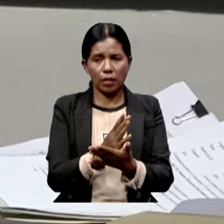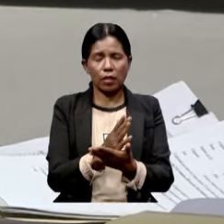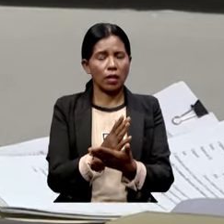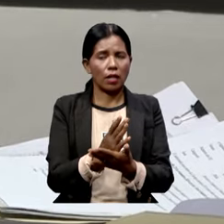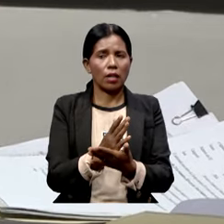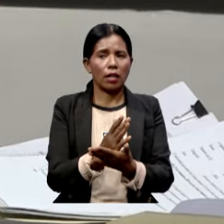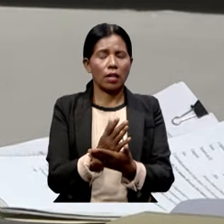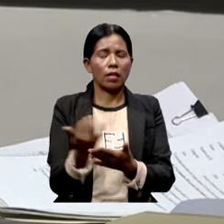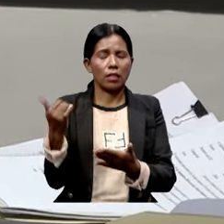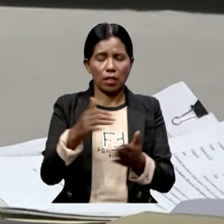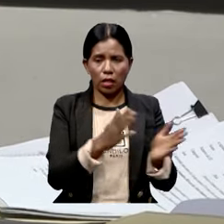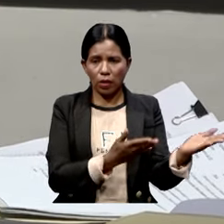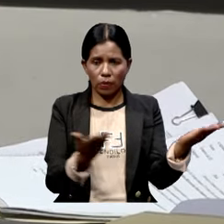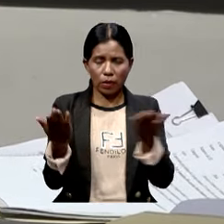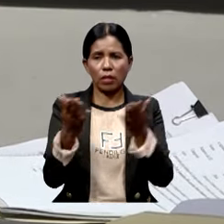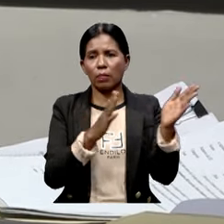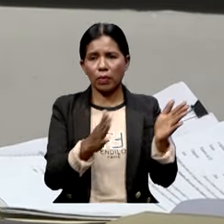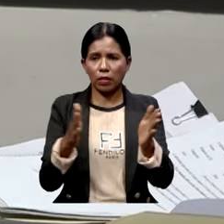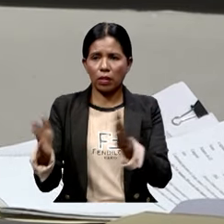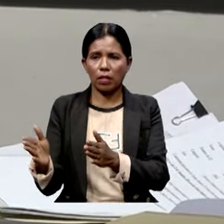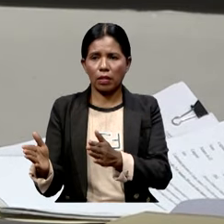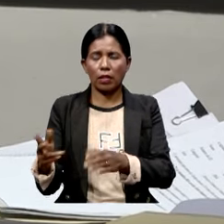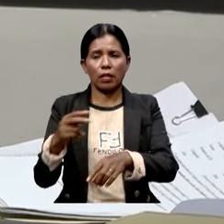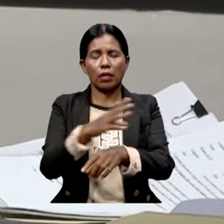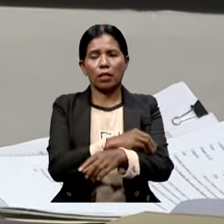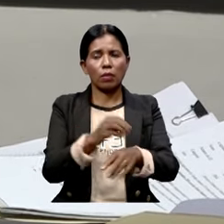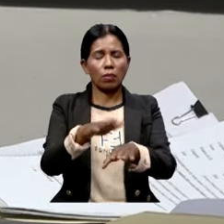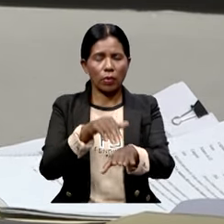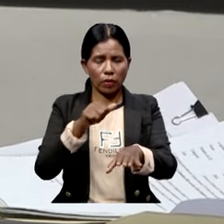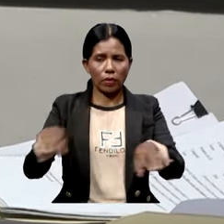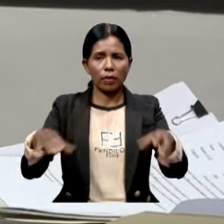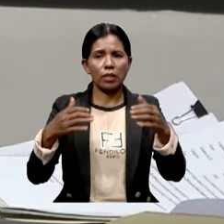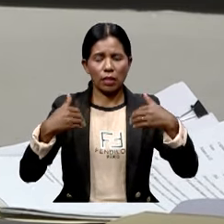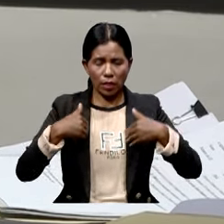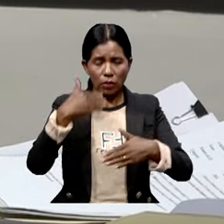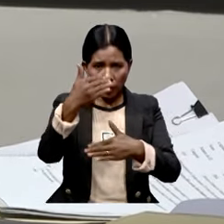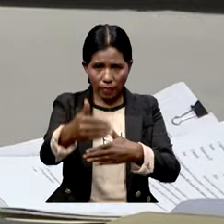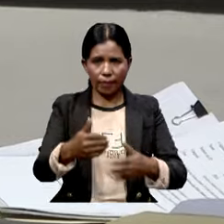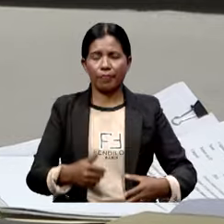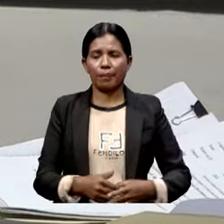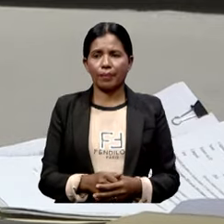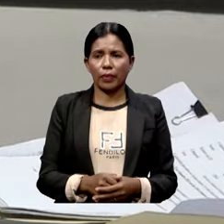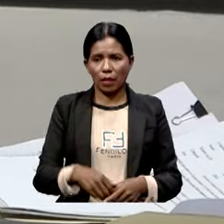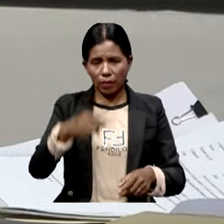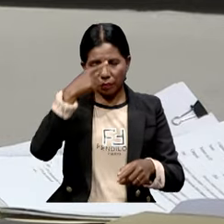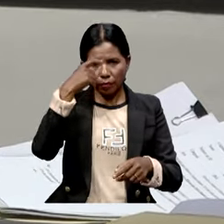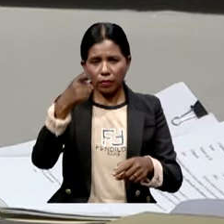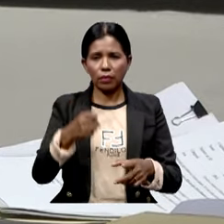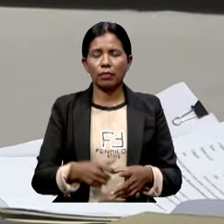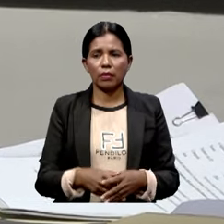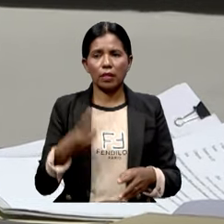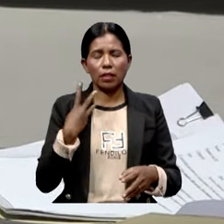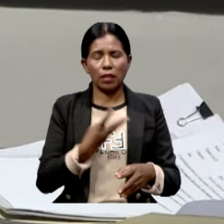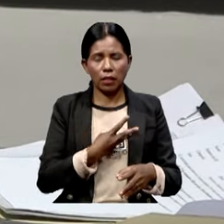ir talor e o processo, ba nas processo de recrutamento se ia tuir mai, tamba, ita